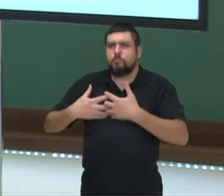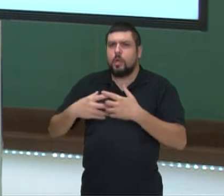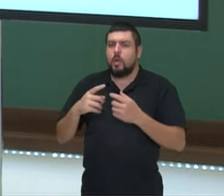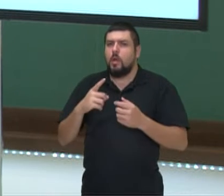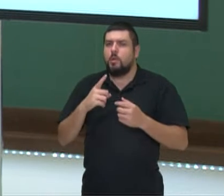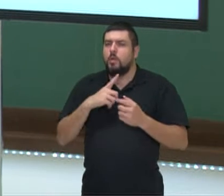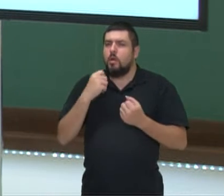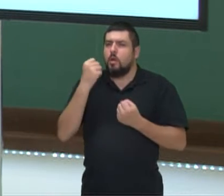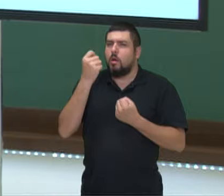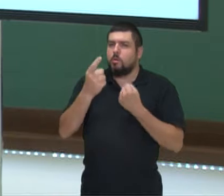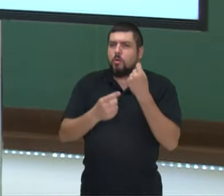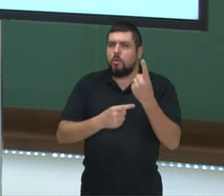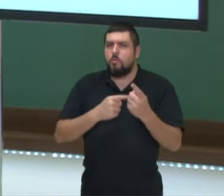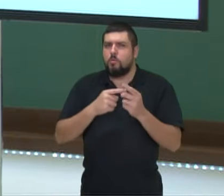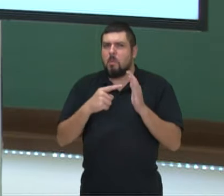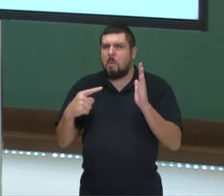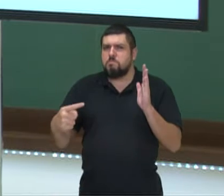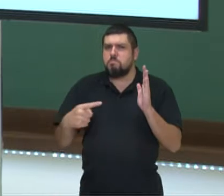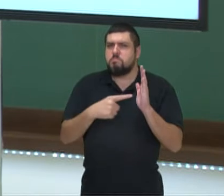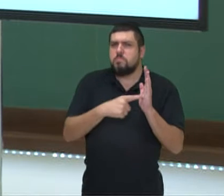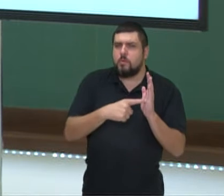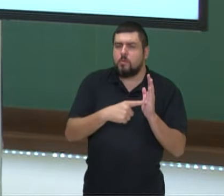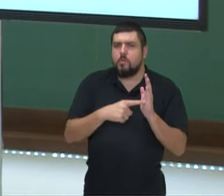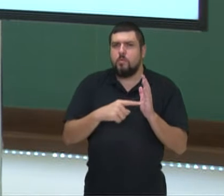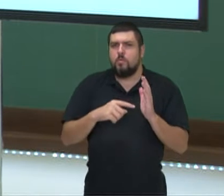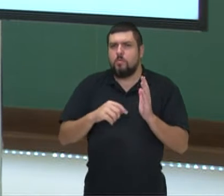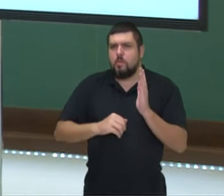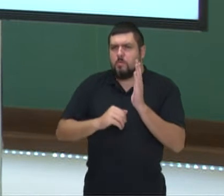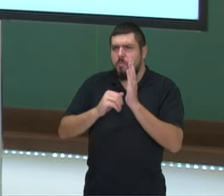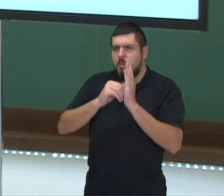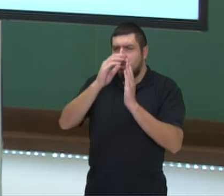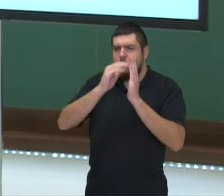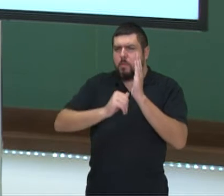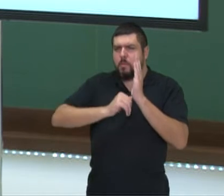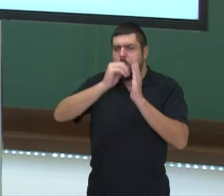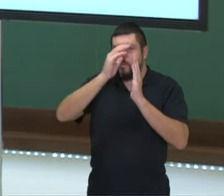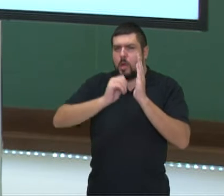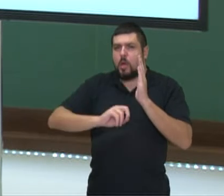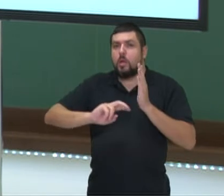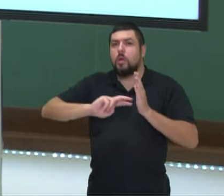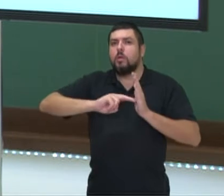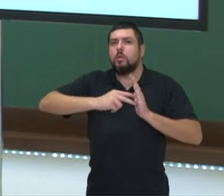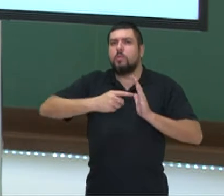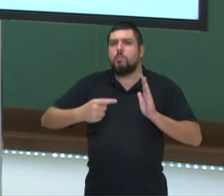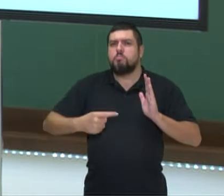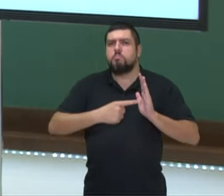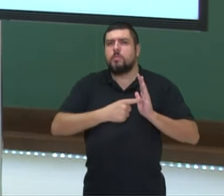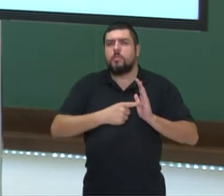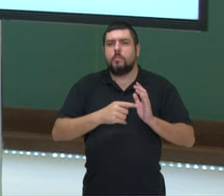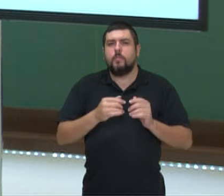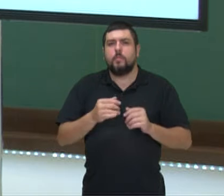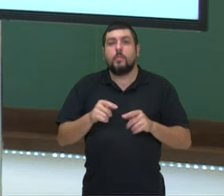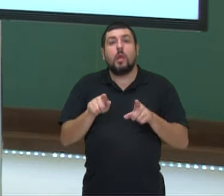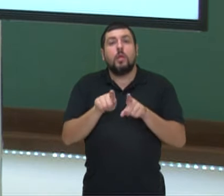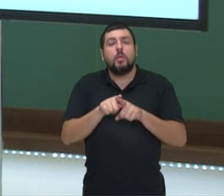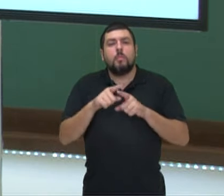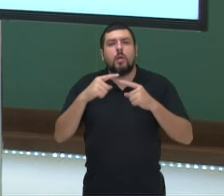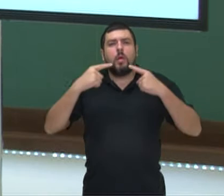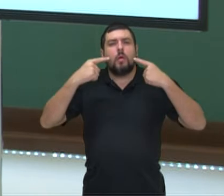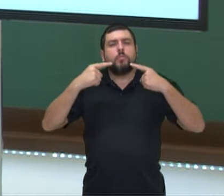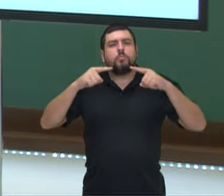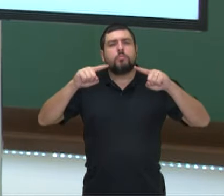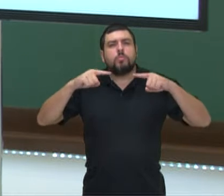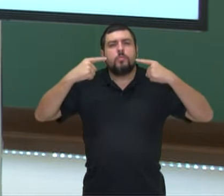Ela tem aí uma função que vai além do somente entreter, né? Então, nós vamos ter, por exemplo, músicas de protestos,